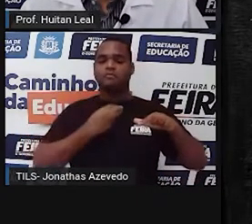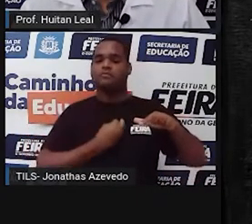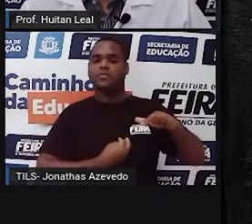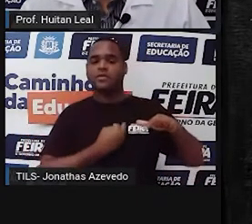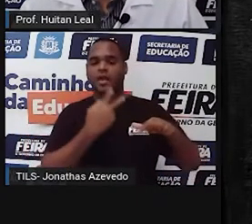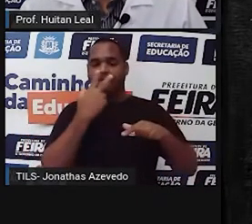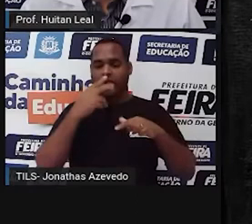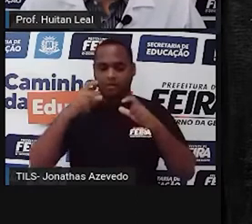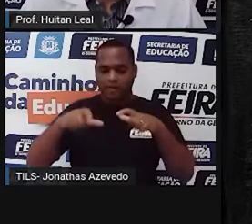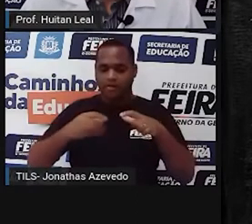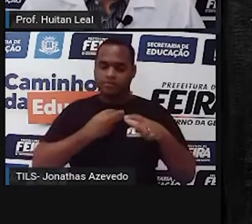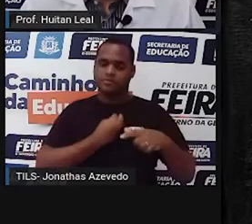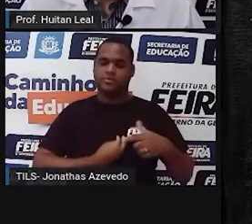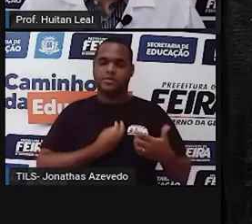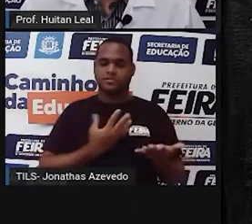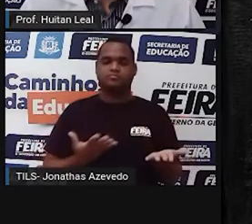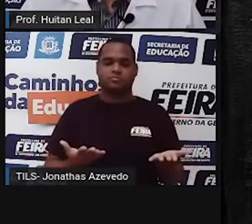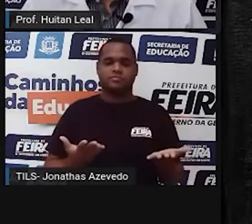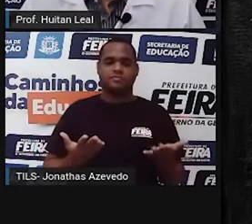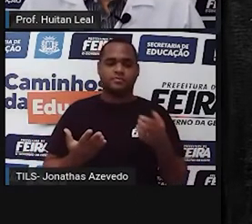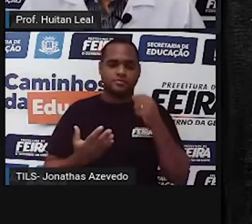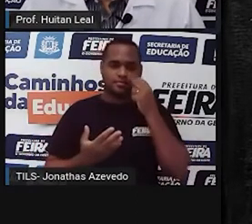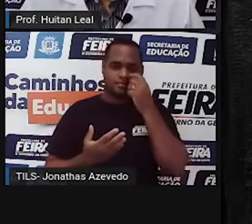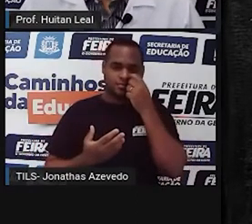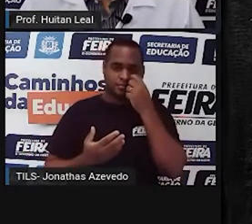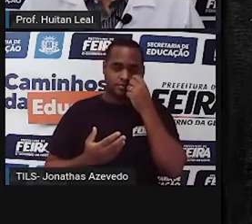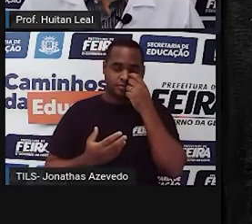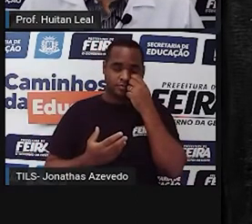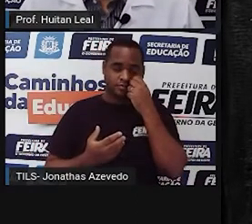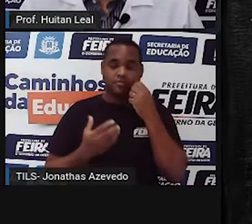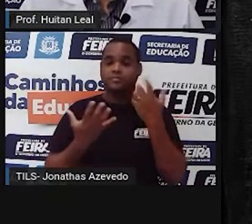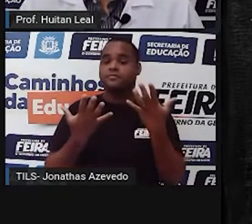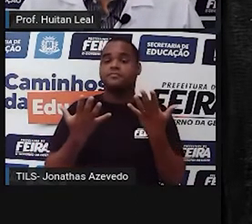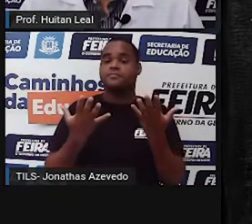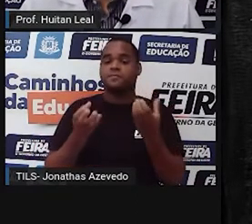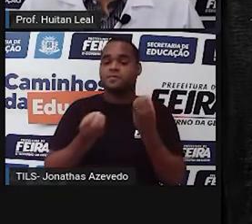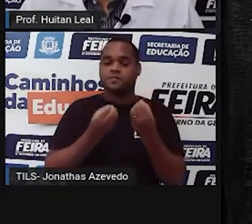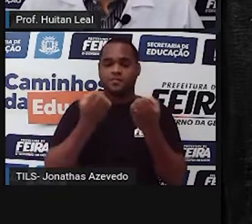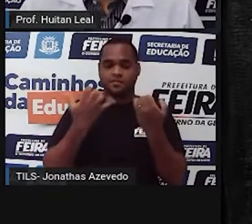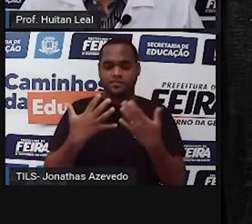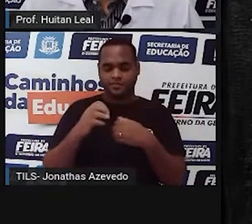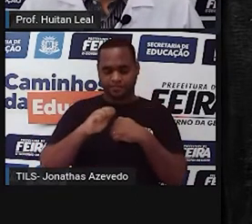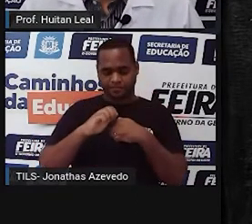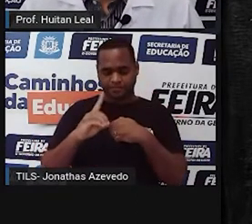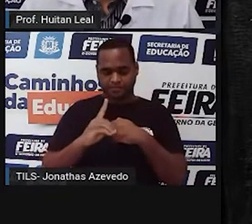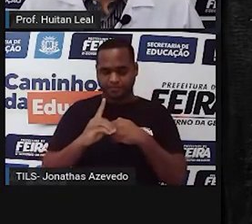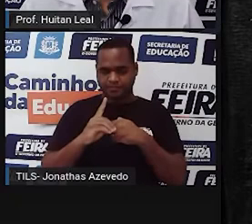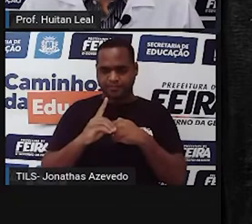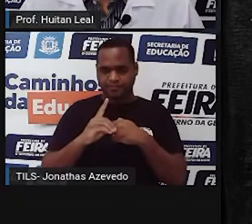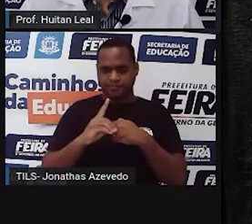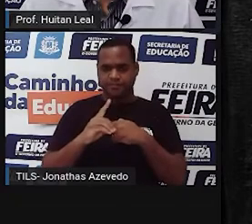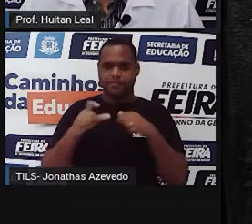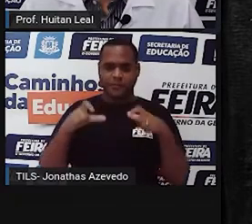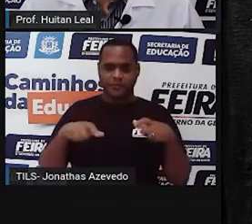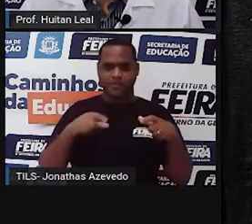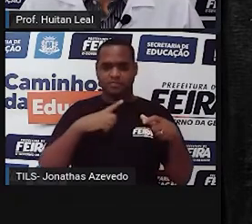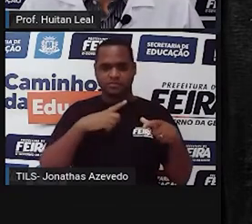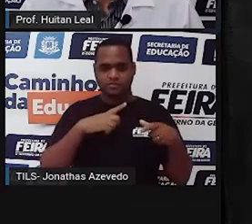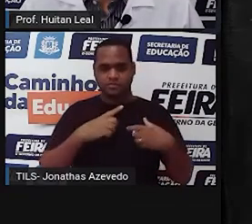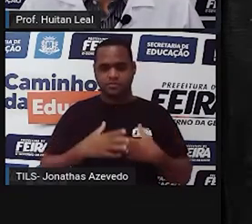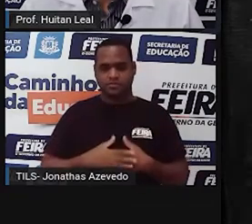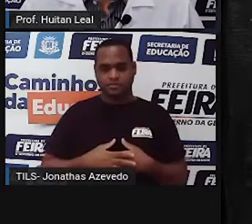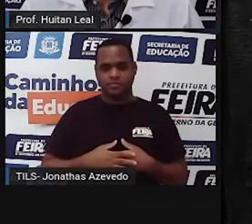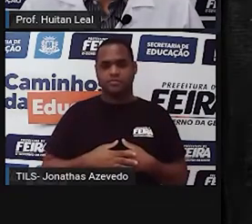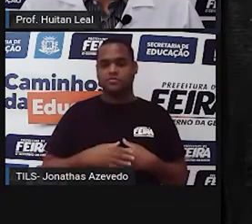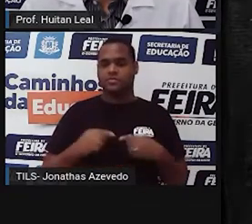o local em que vivemos. Então, não é? Esse é um tipo de advérbio de lugar. O nome já diz,